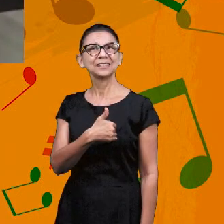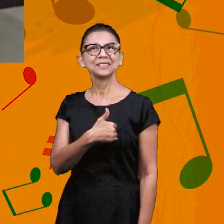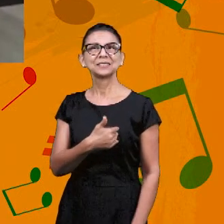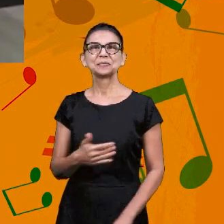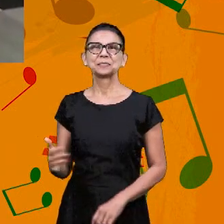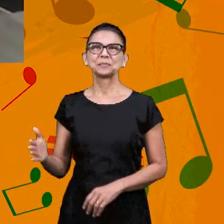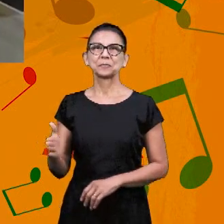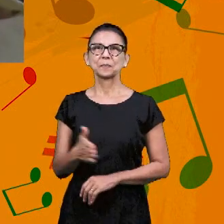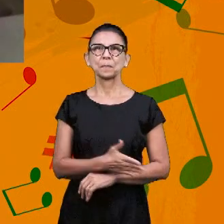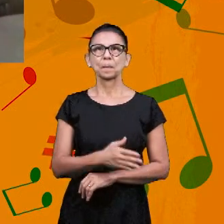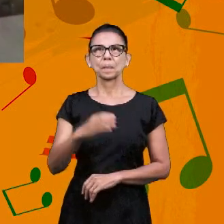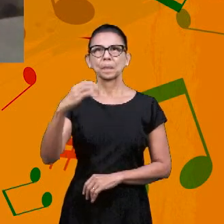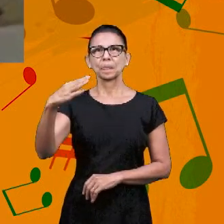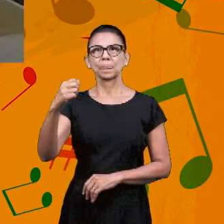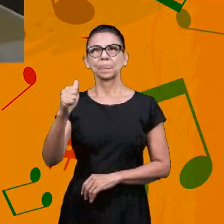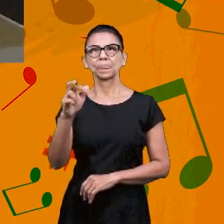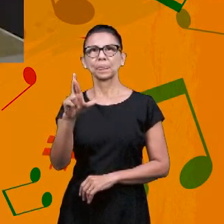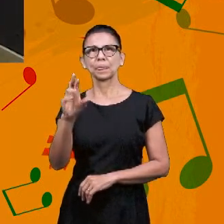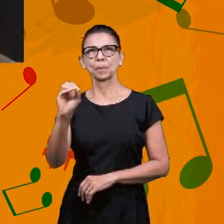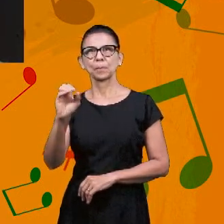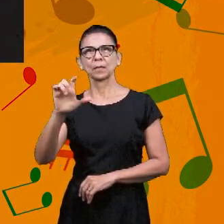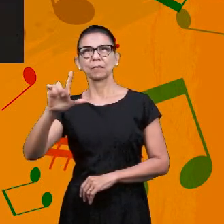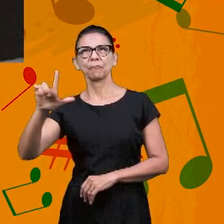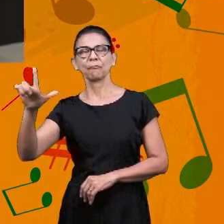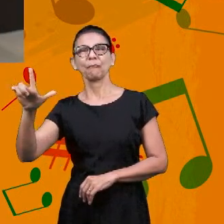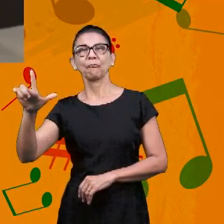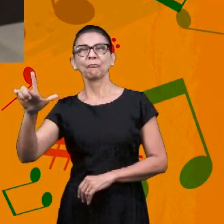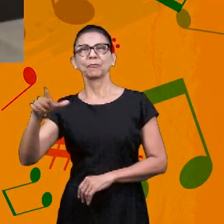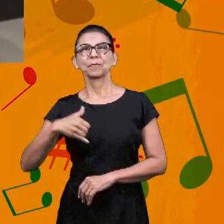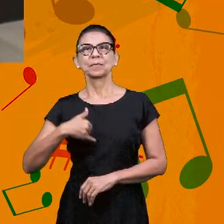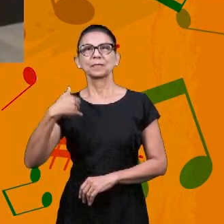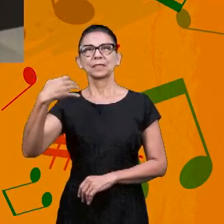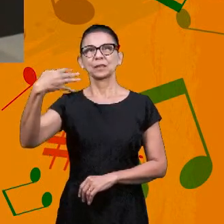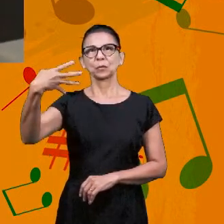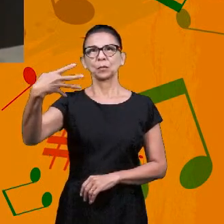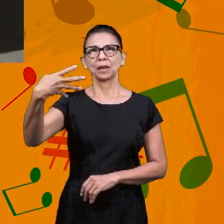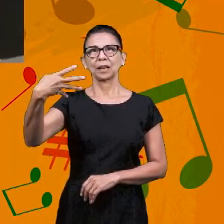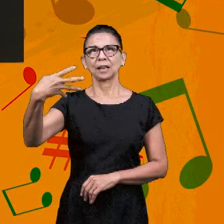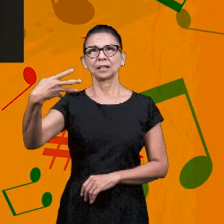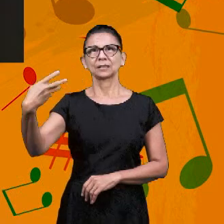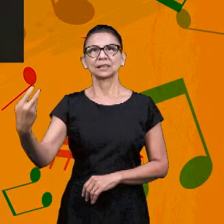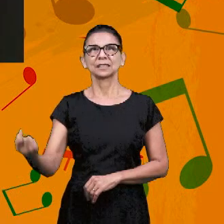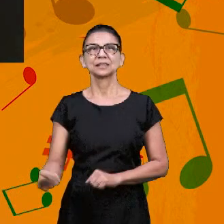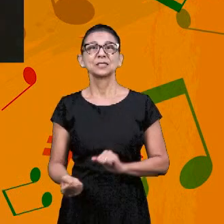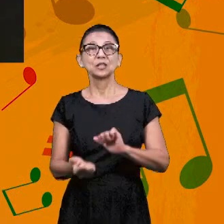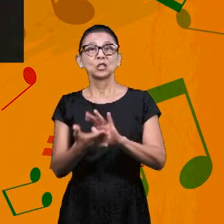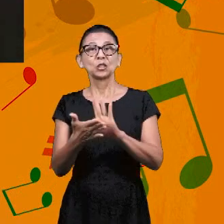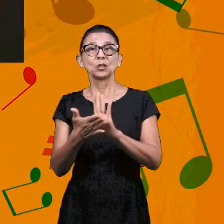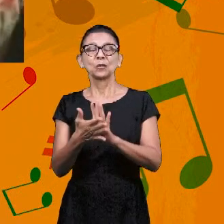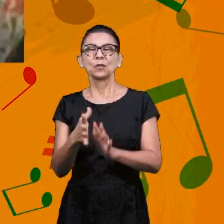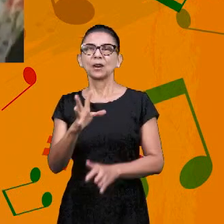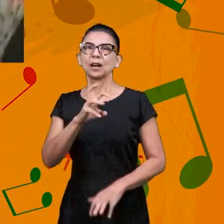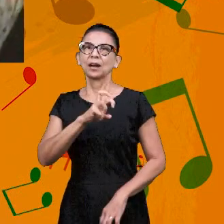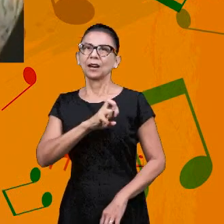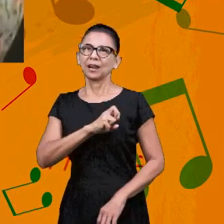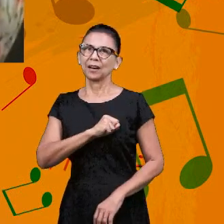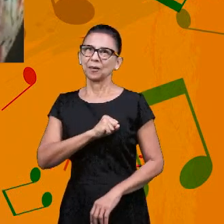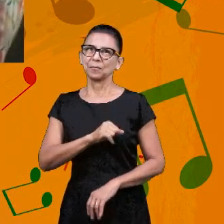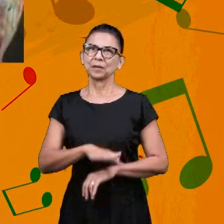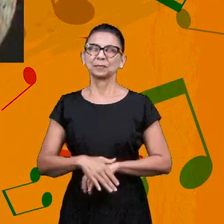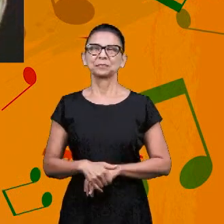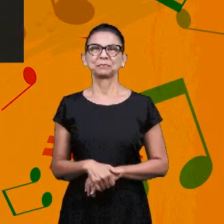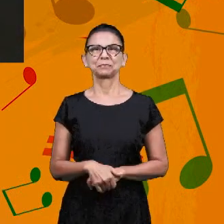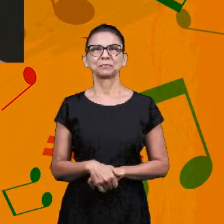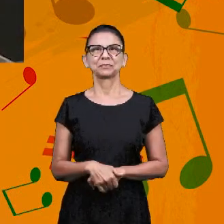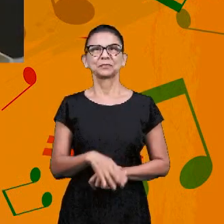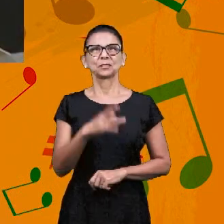esta é Carol, de 4 anos. Voici Carole, de 4 ans, elle aime louer le Seigneur, de Fortaleza,